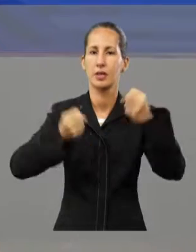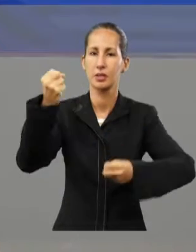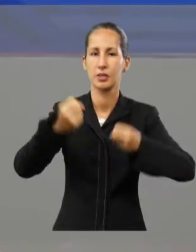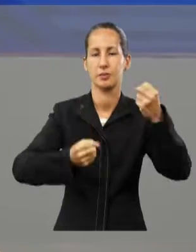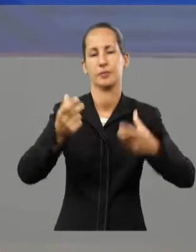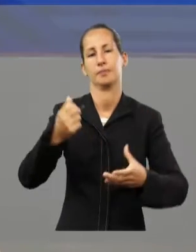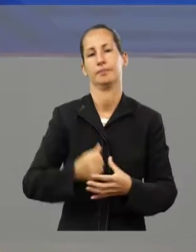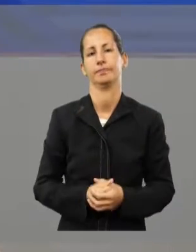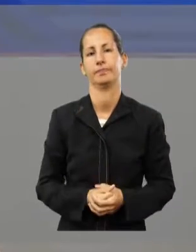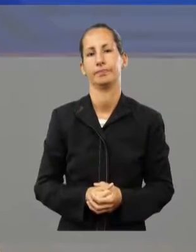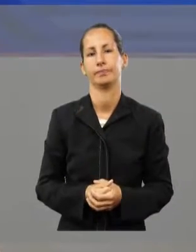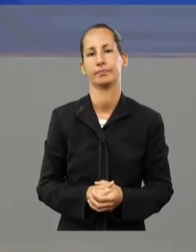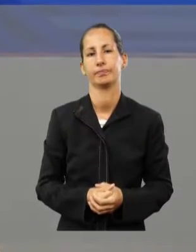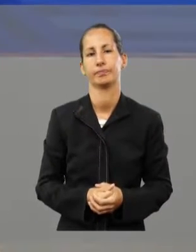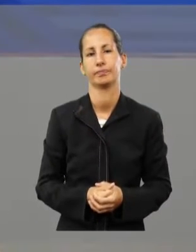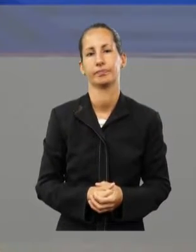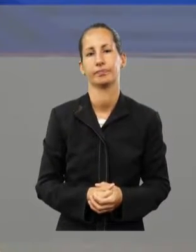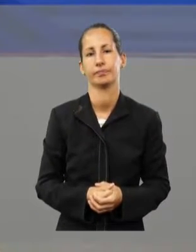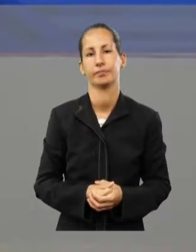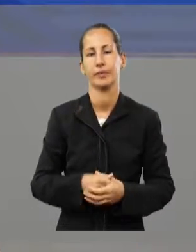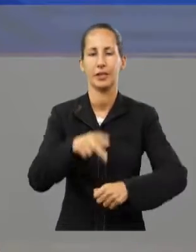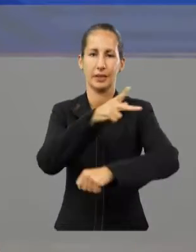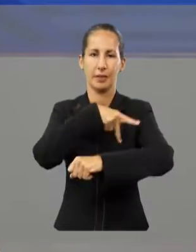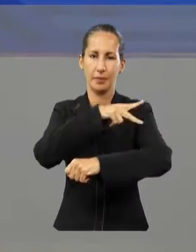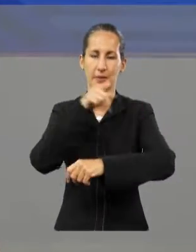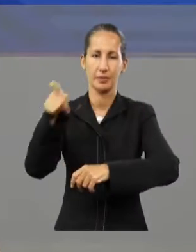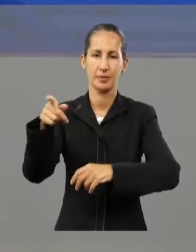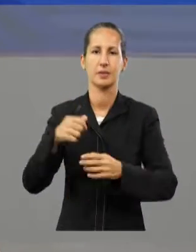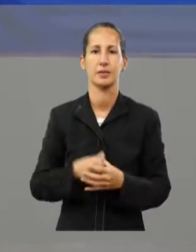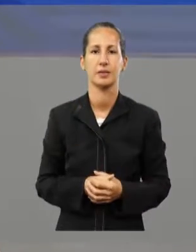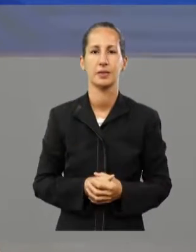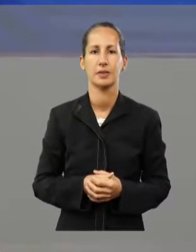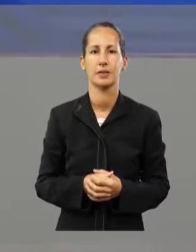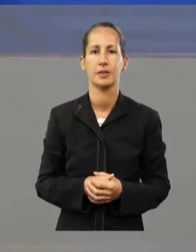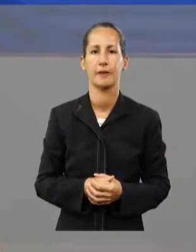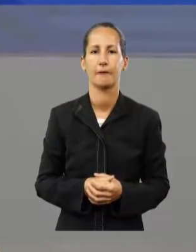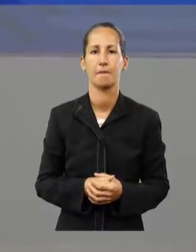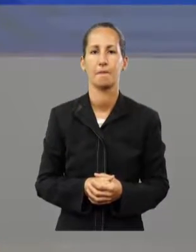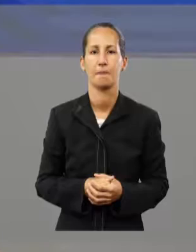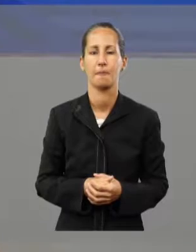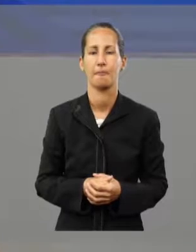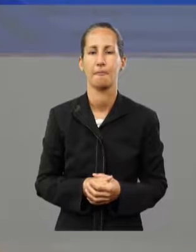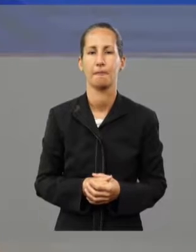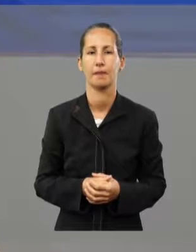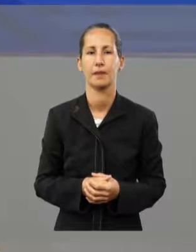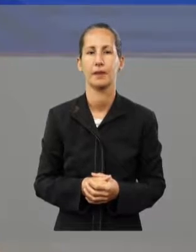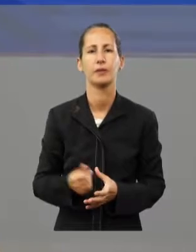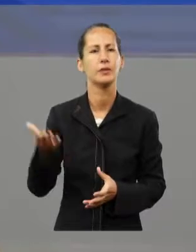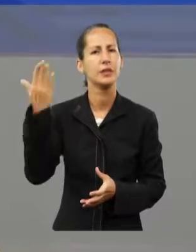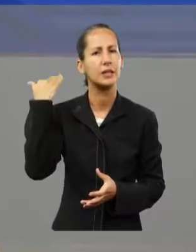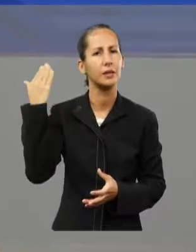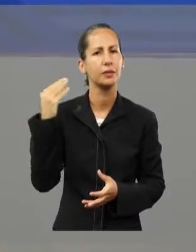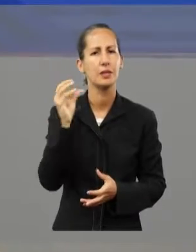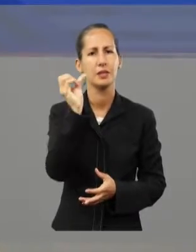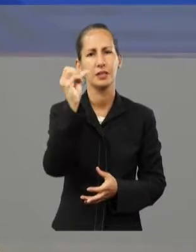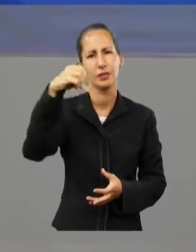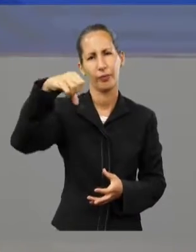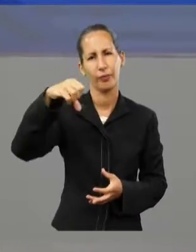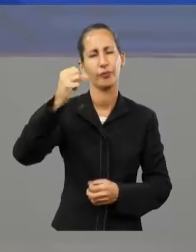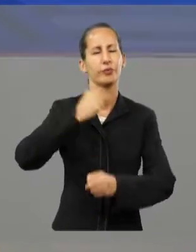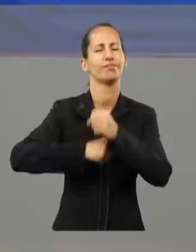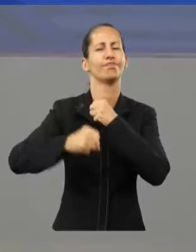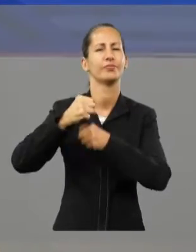jipe. E eu fui trabalhar na praça, tá certo? Comecei no tempo, tinha 69,